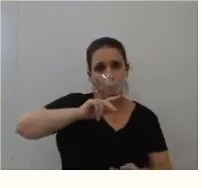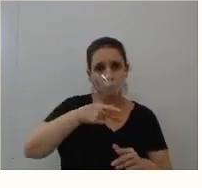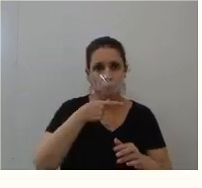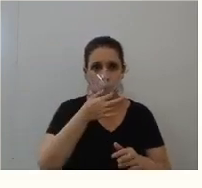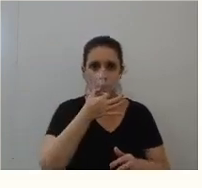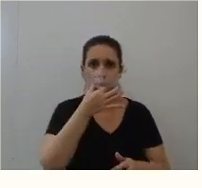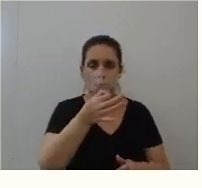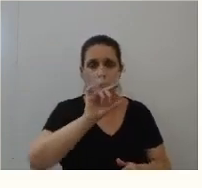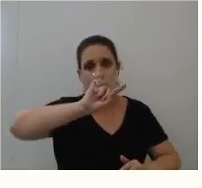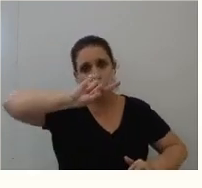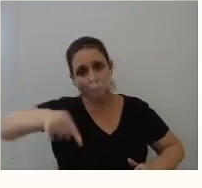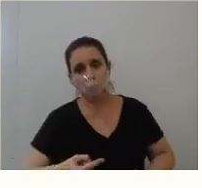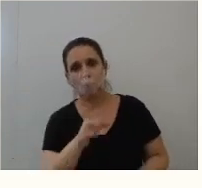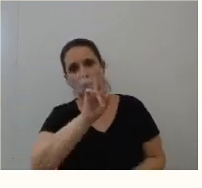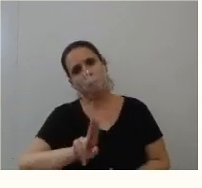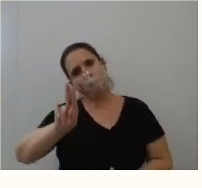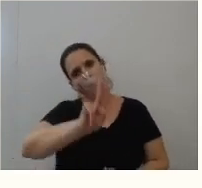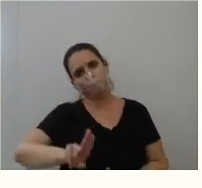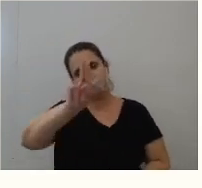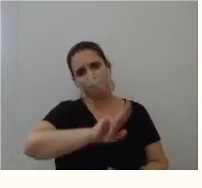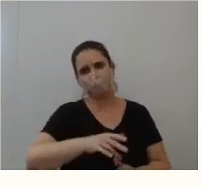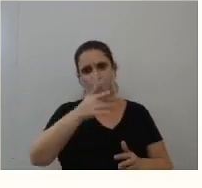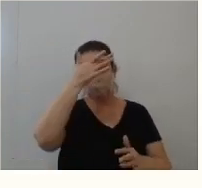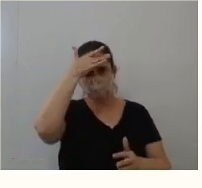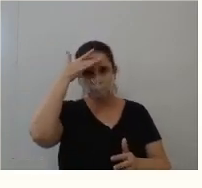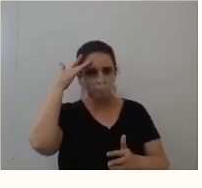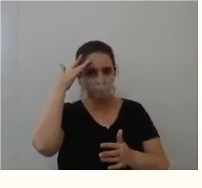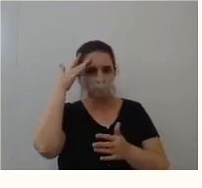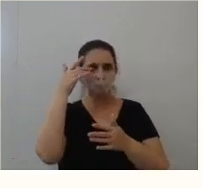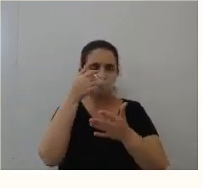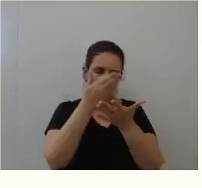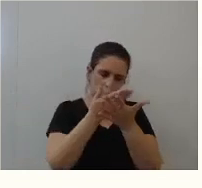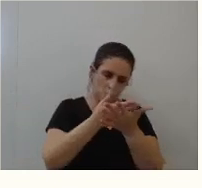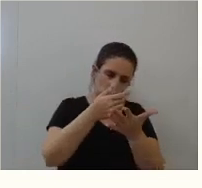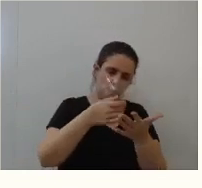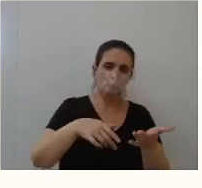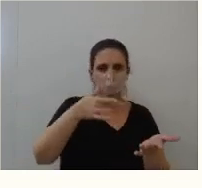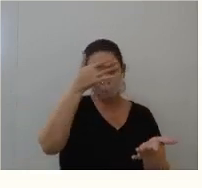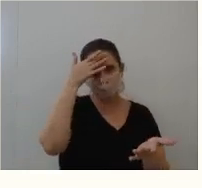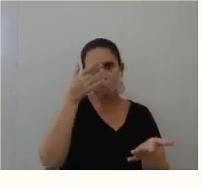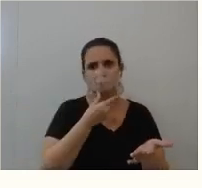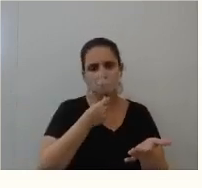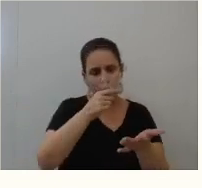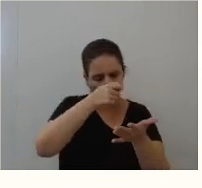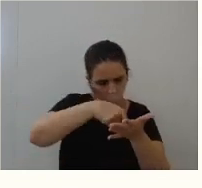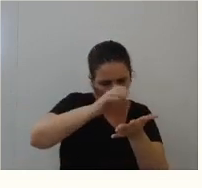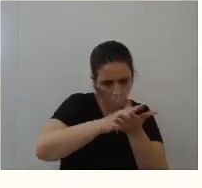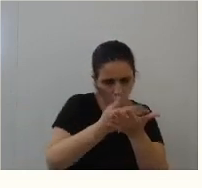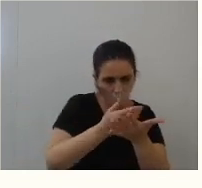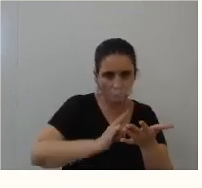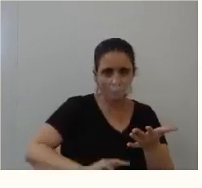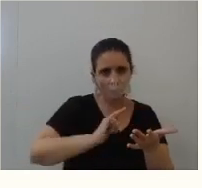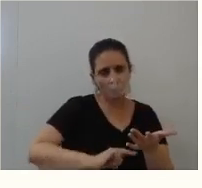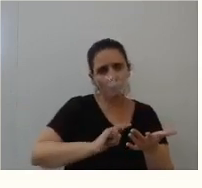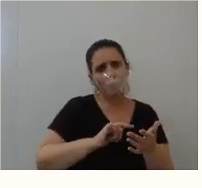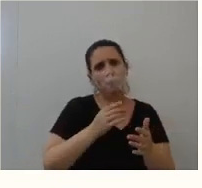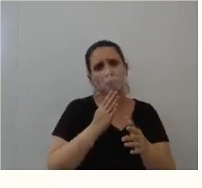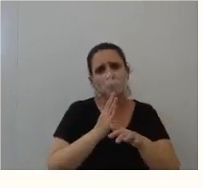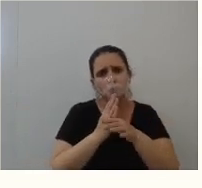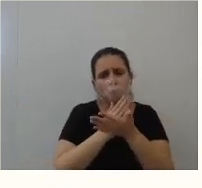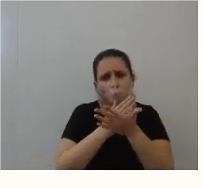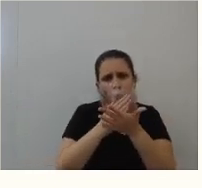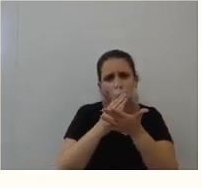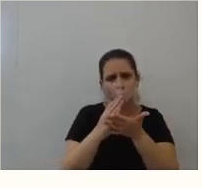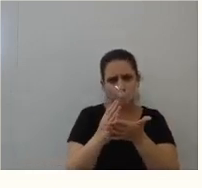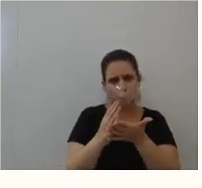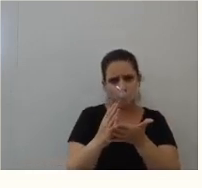vírgula. Perceberam? Alguns gramáticos destoam um pouco dessa informação, mas O ideal é, se a gente introduz um